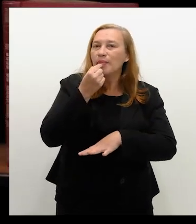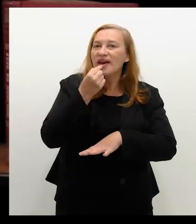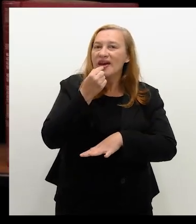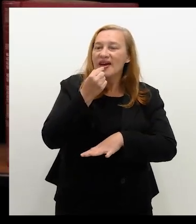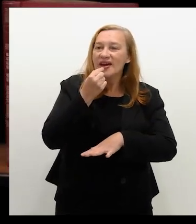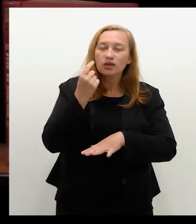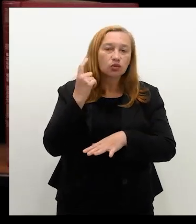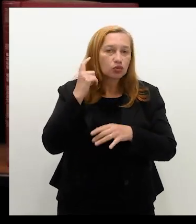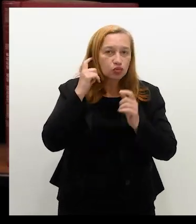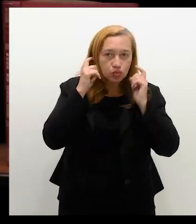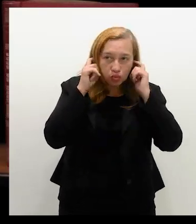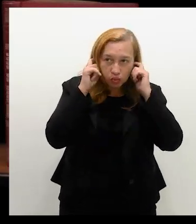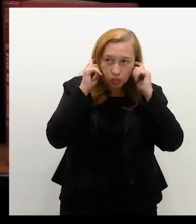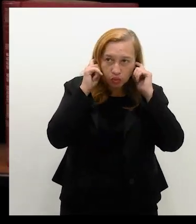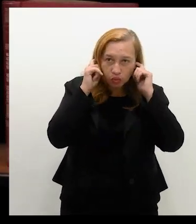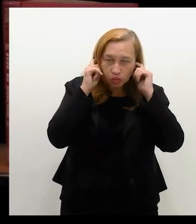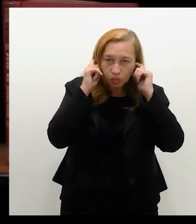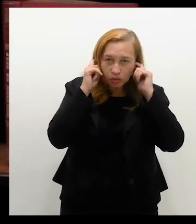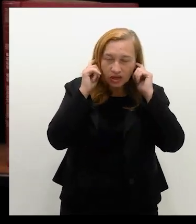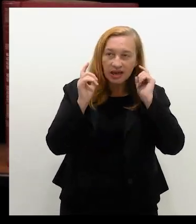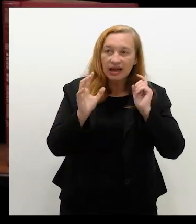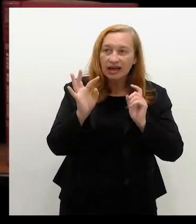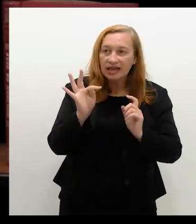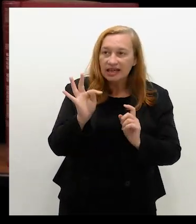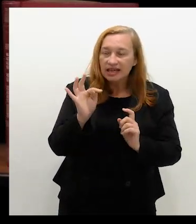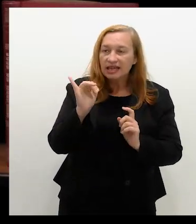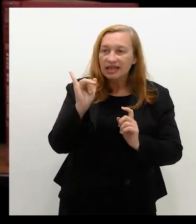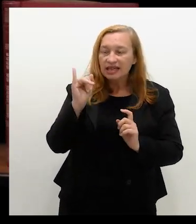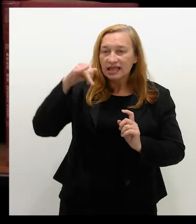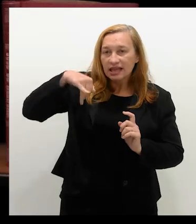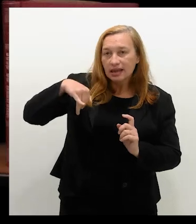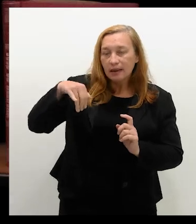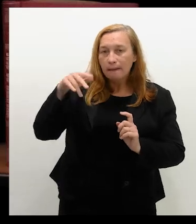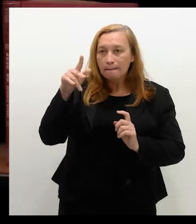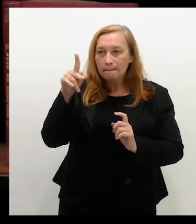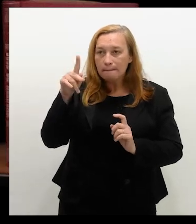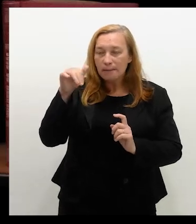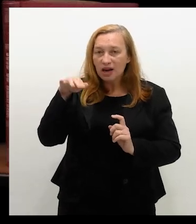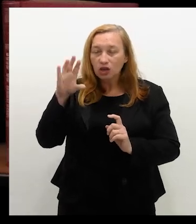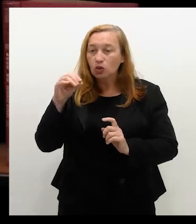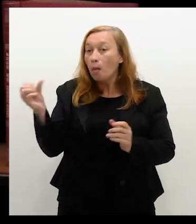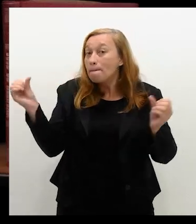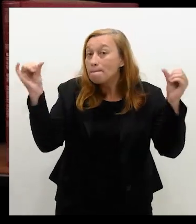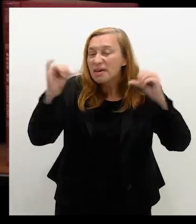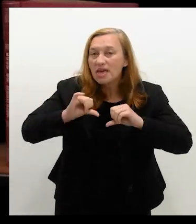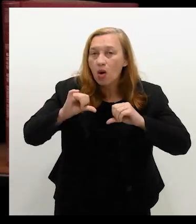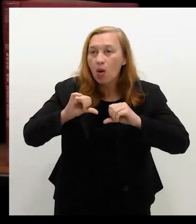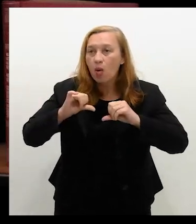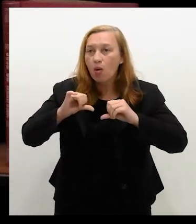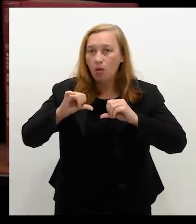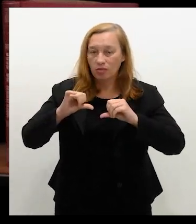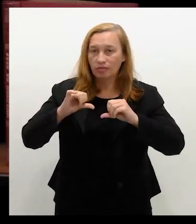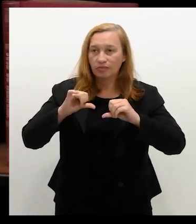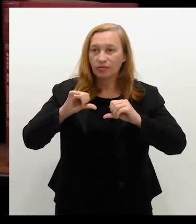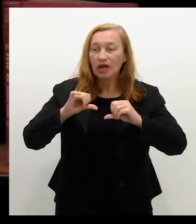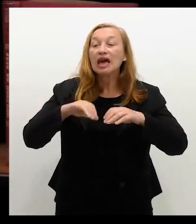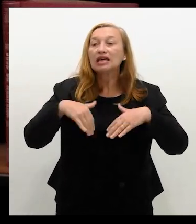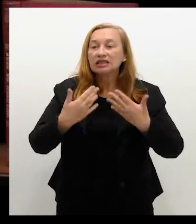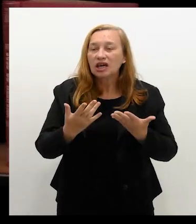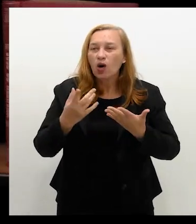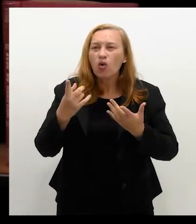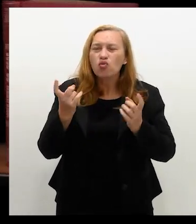sonoro que sai do fone de ouvido para o tímpano, pior, né? Ui. Porque ele vai entregar uma pressão sonora maior. Então, os